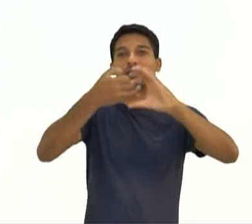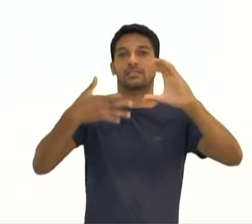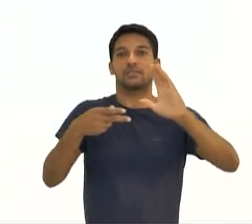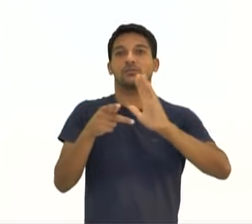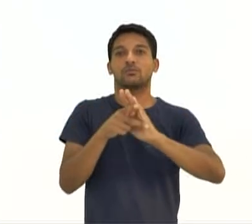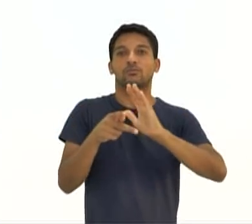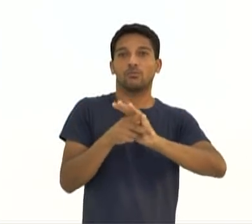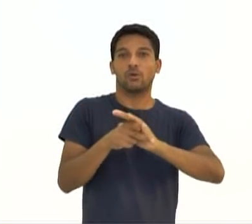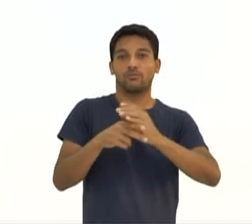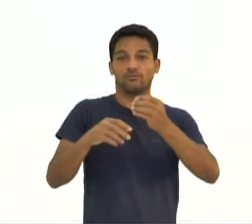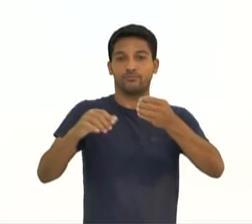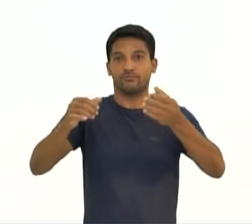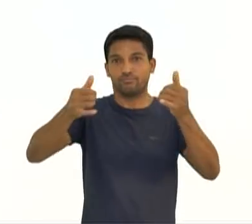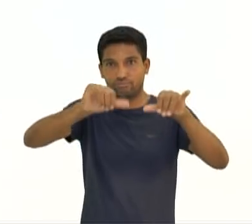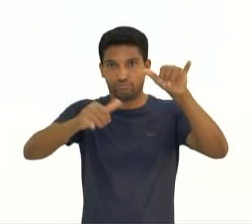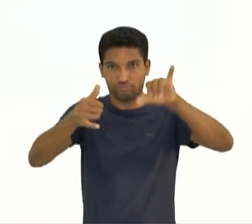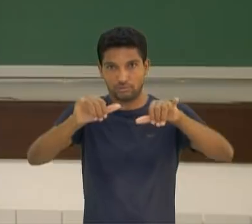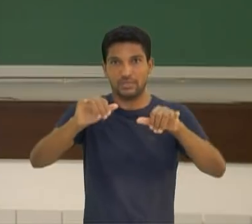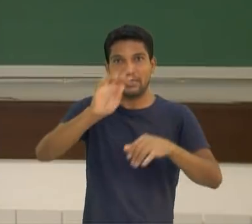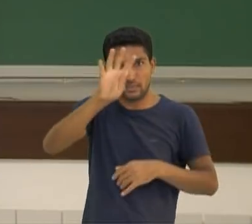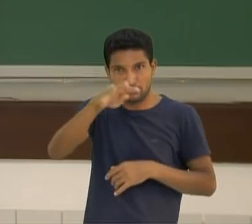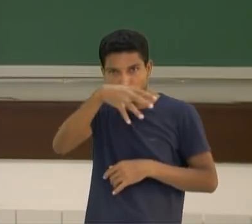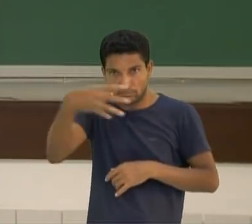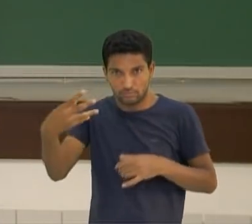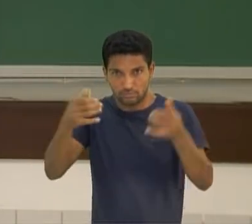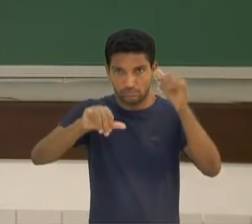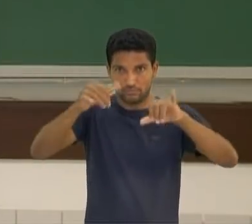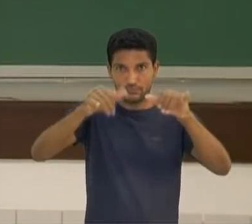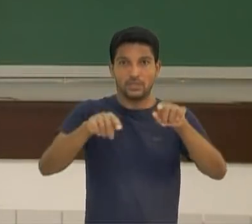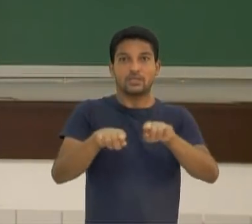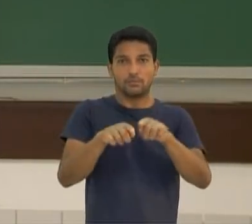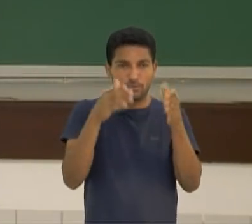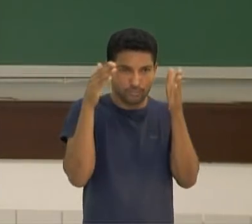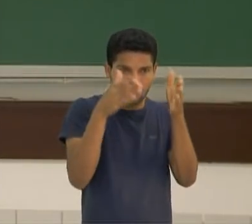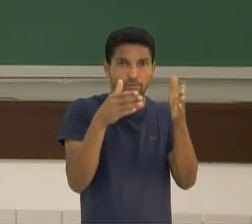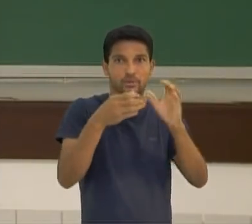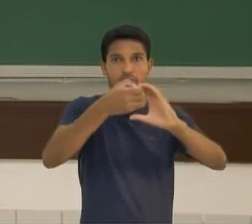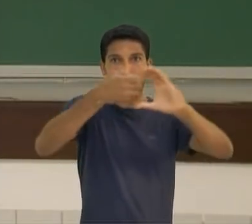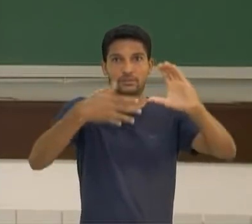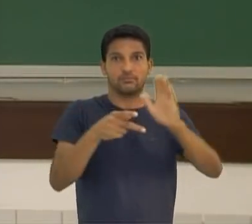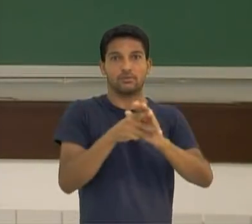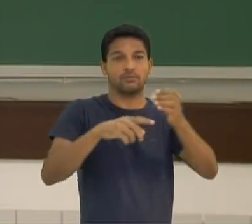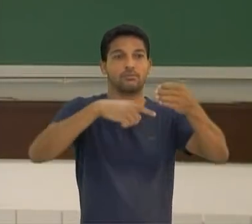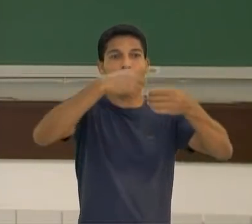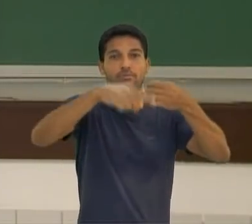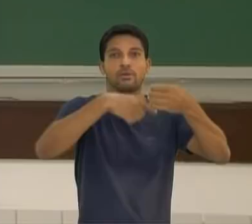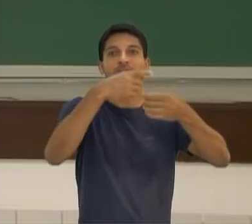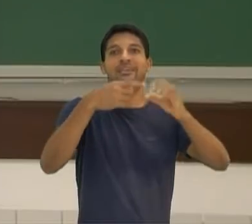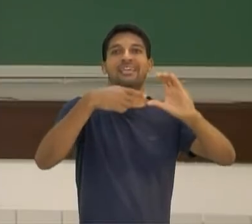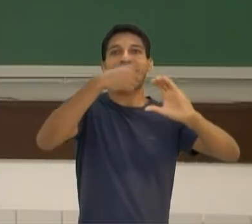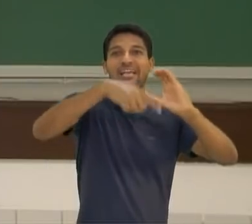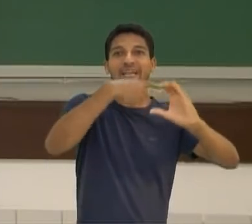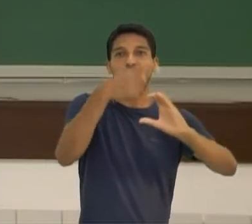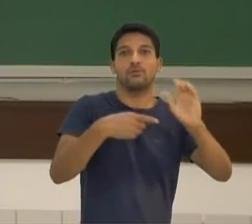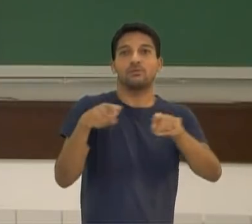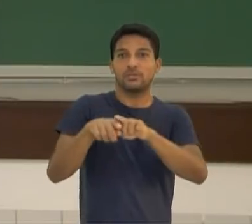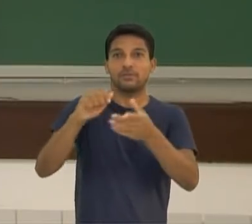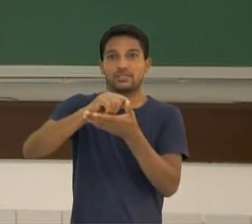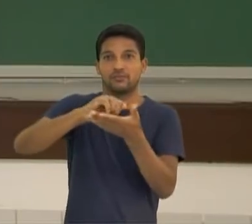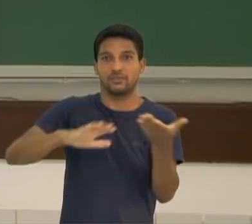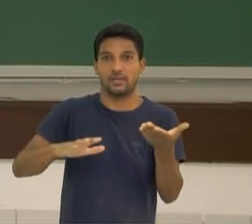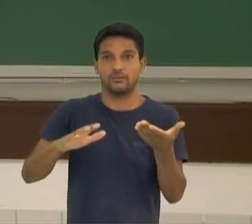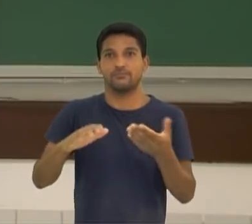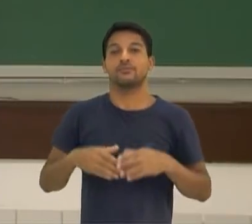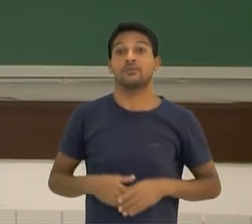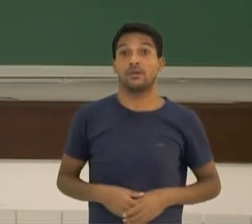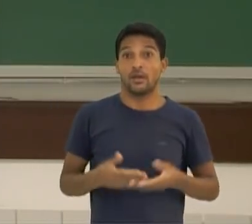importantes, falamos um pouquinho da família do carbono e do carbono exclusivamente, além de atividades para praticar. Da minha parte, eu tenho a agradecer a vocês,